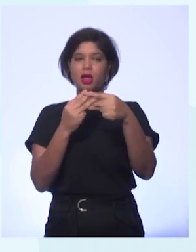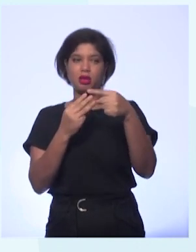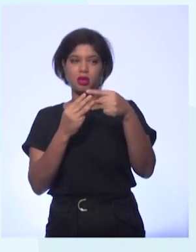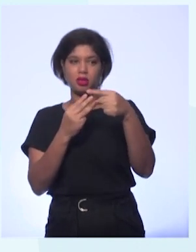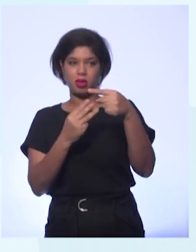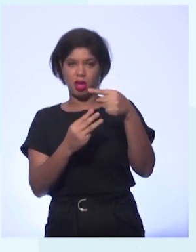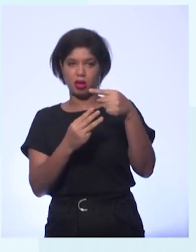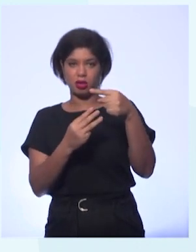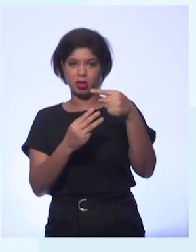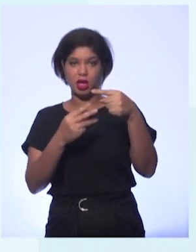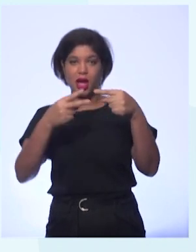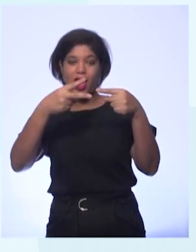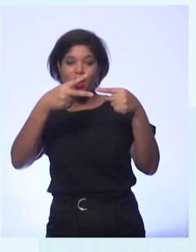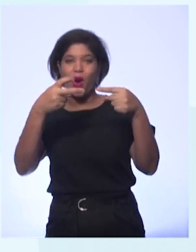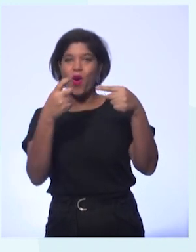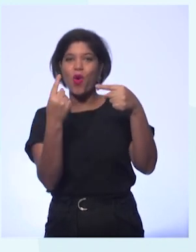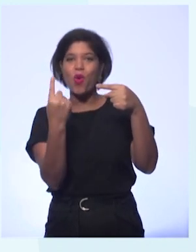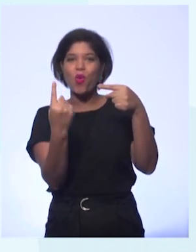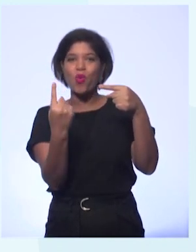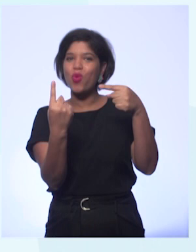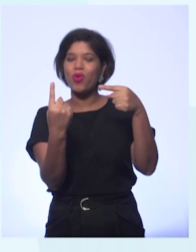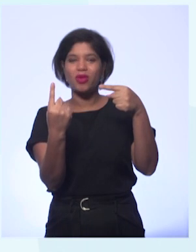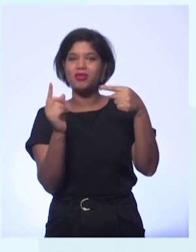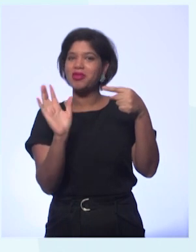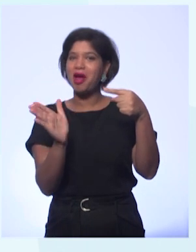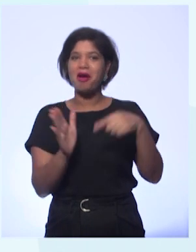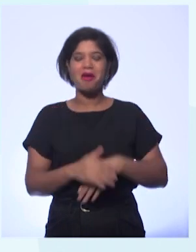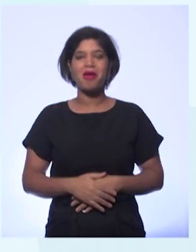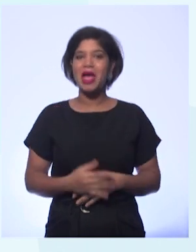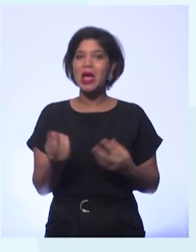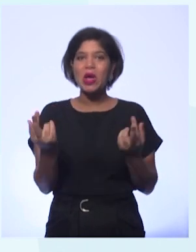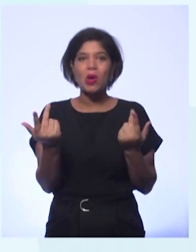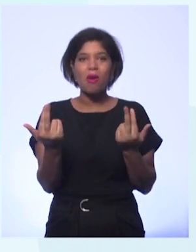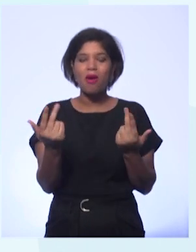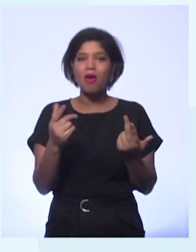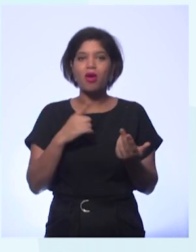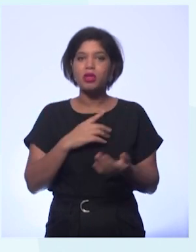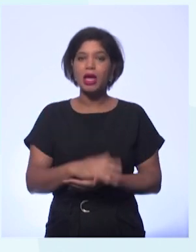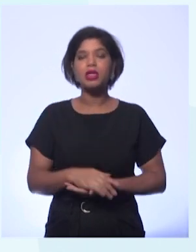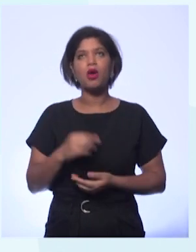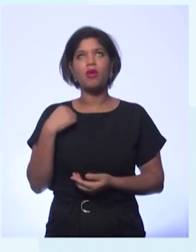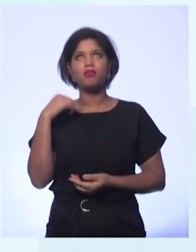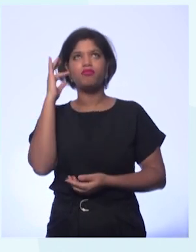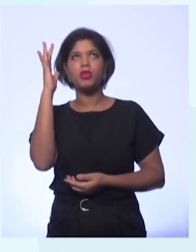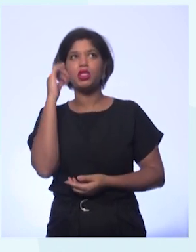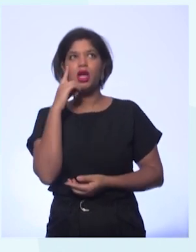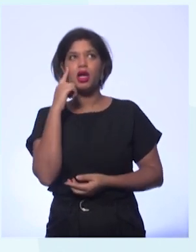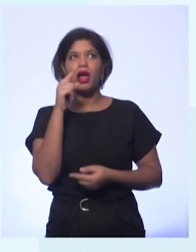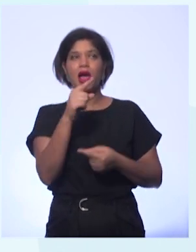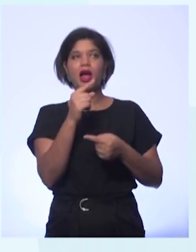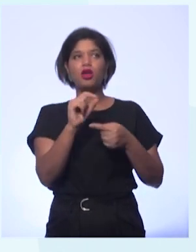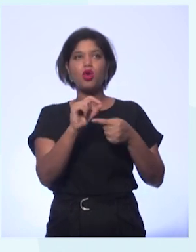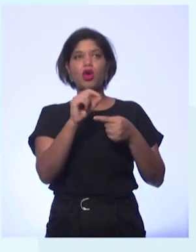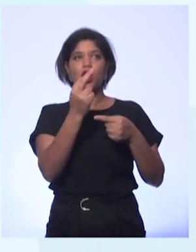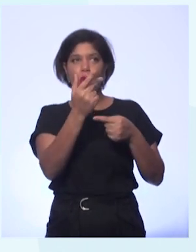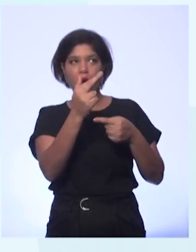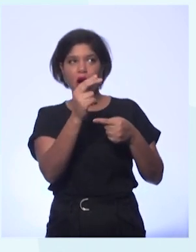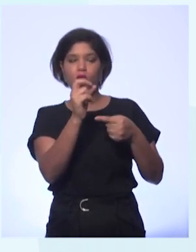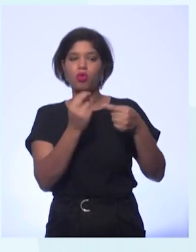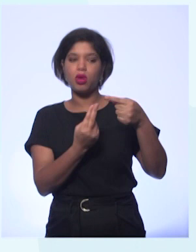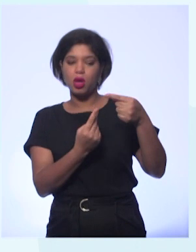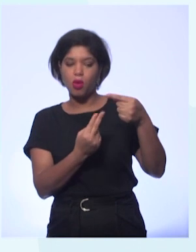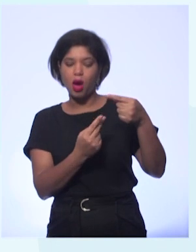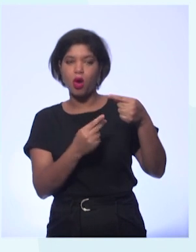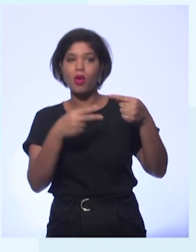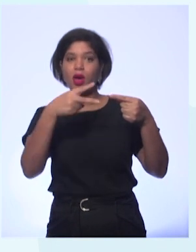é igual. 3 dividido por 3 dá 1 inteiro. Ah, então, se o número de cima for maior ou igual ao de baixo, mas